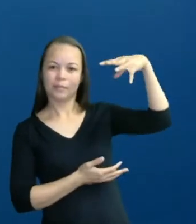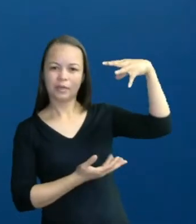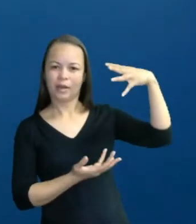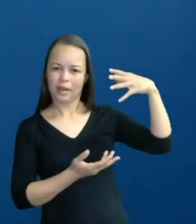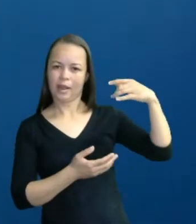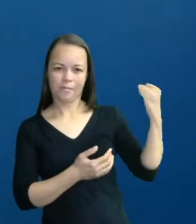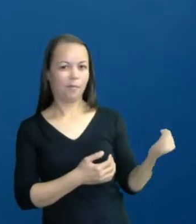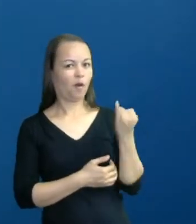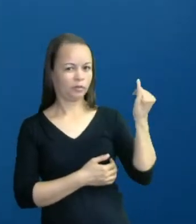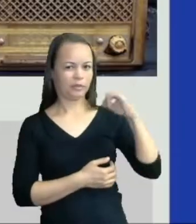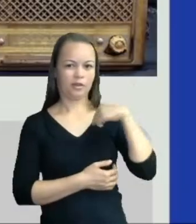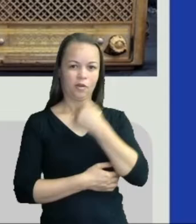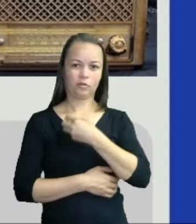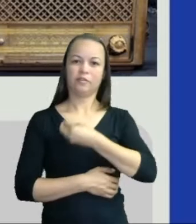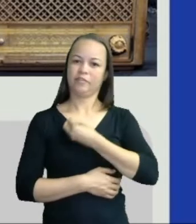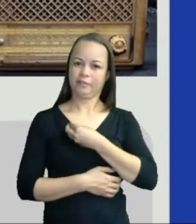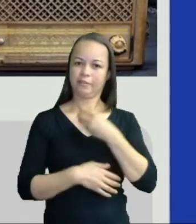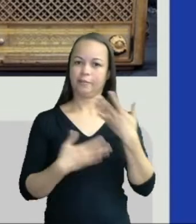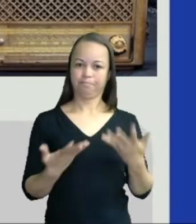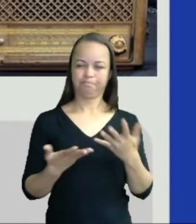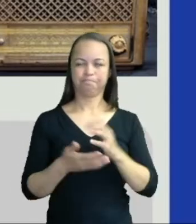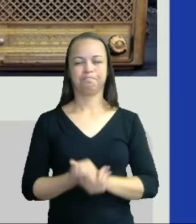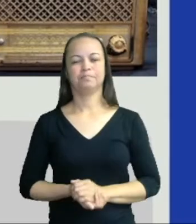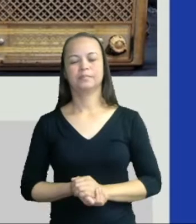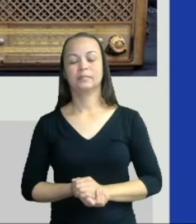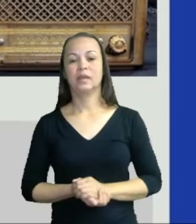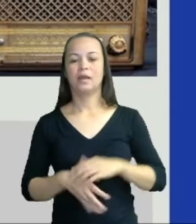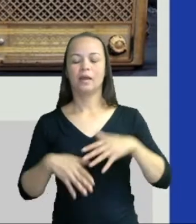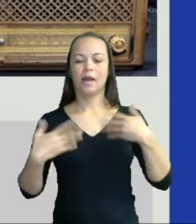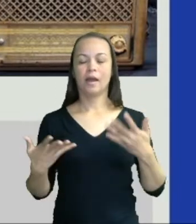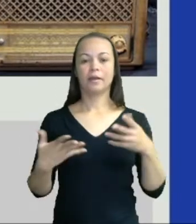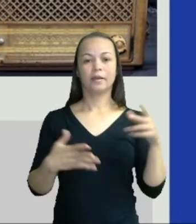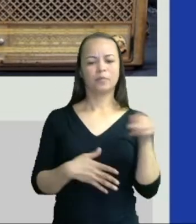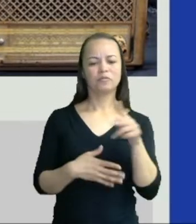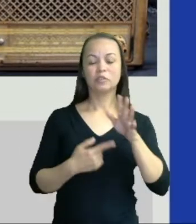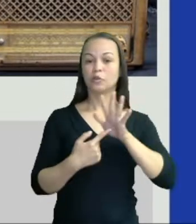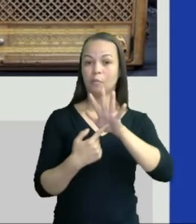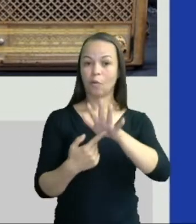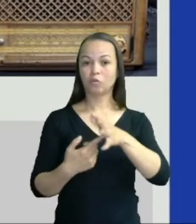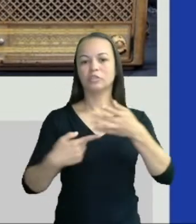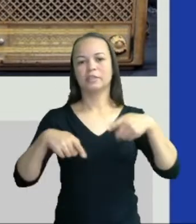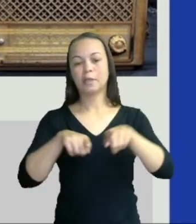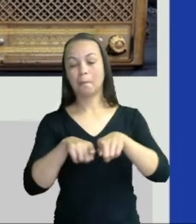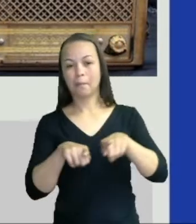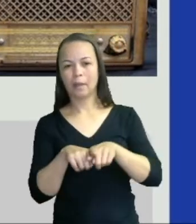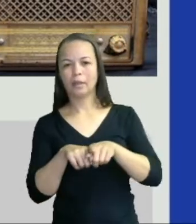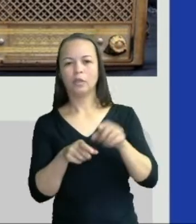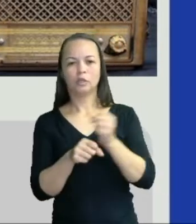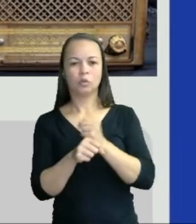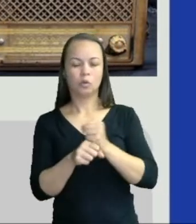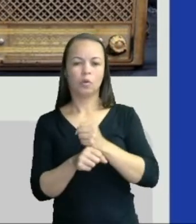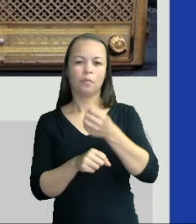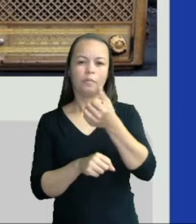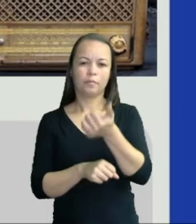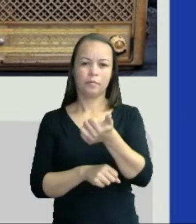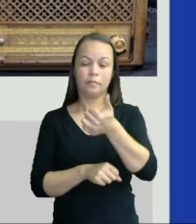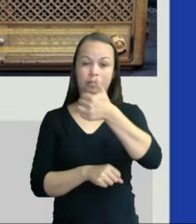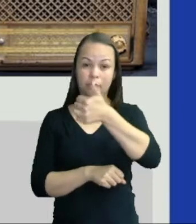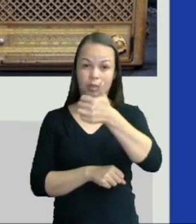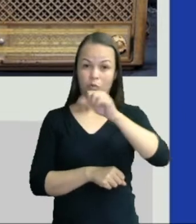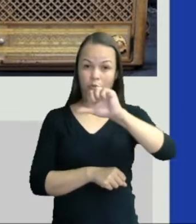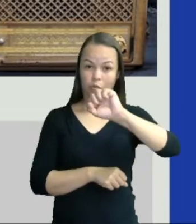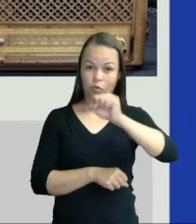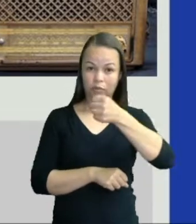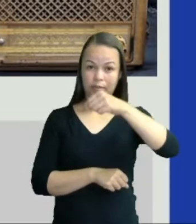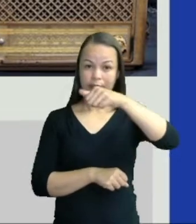isso? Então, vem para cá. Aí, tia Raquel também traz, em 1876, na